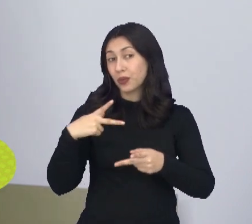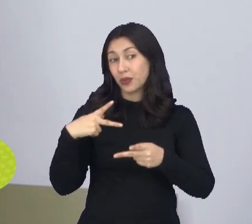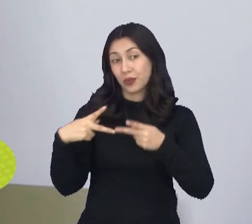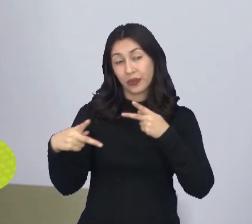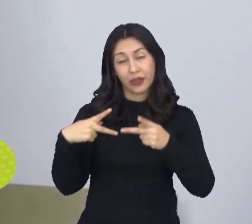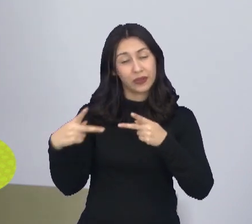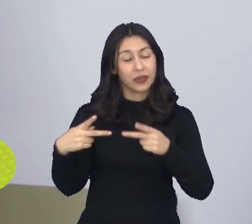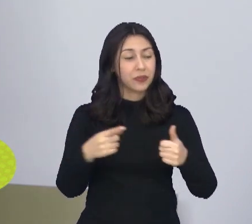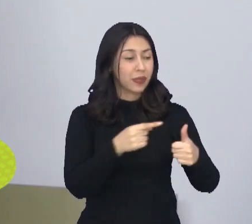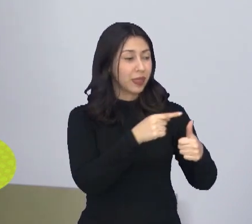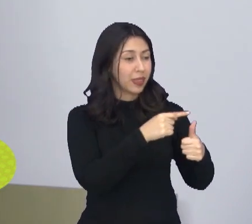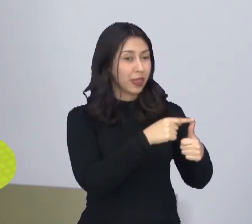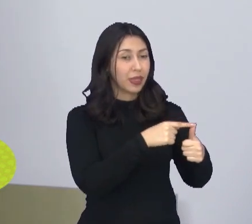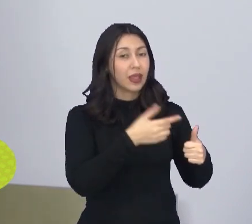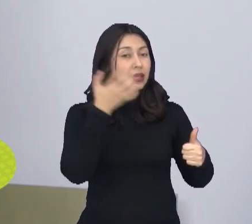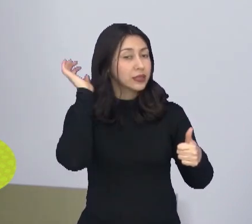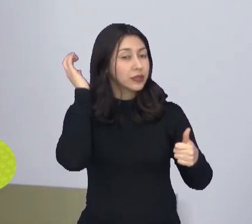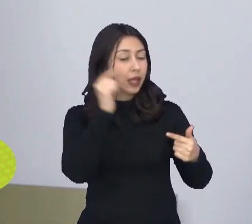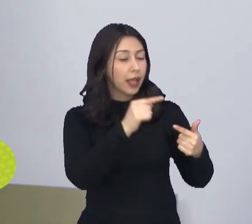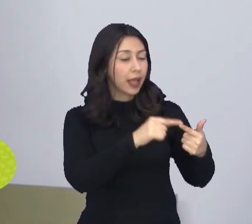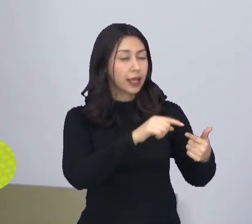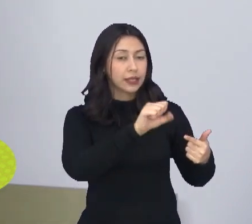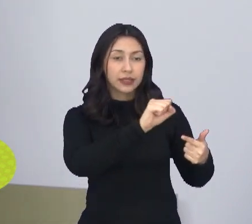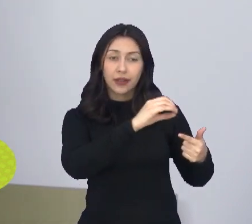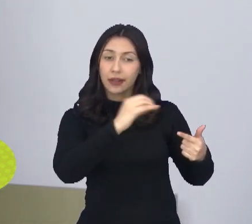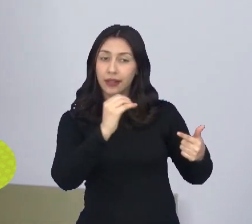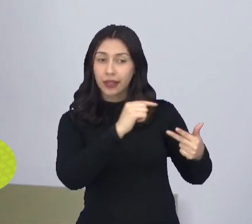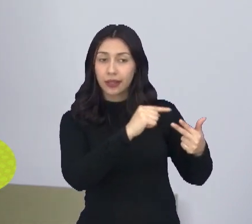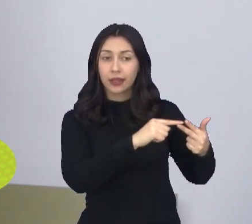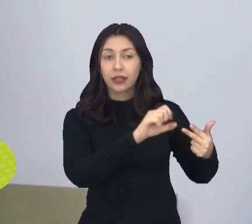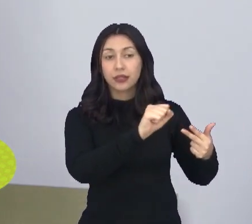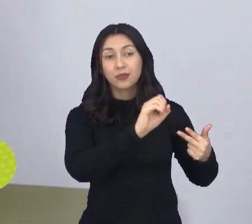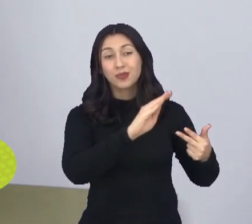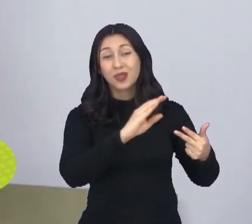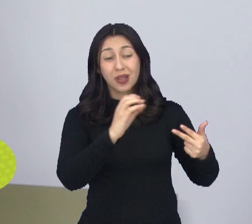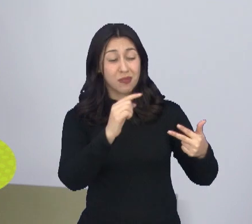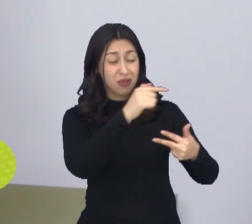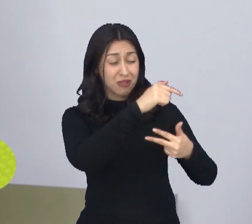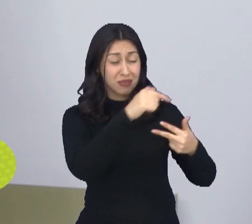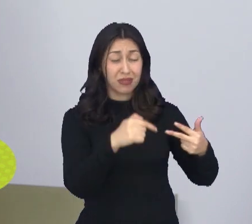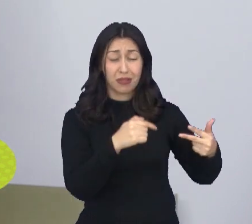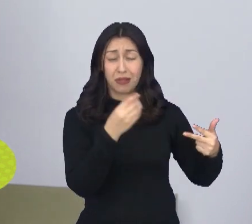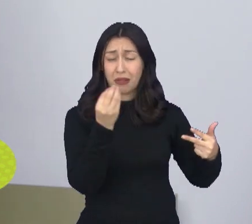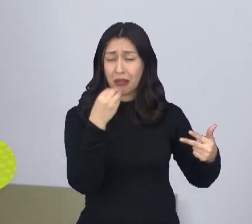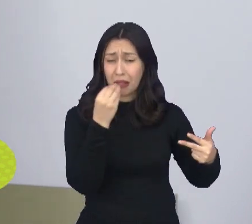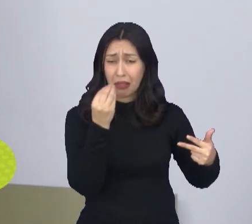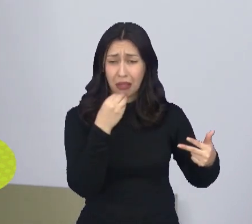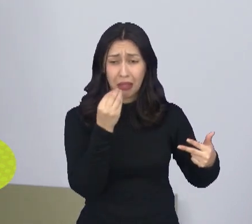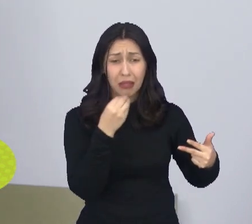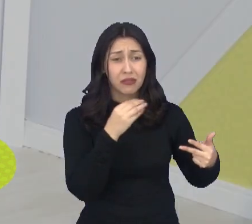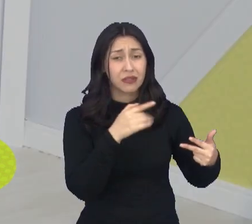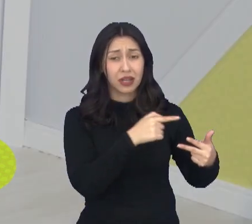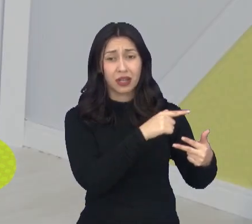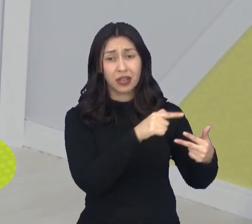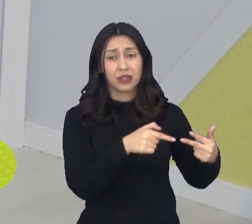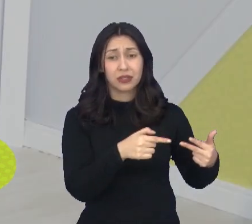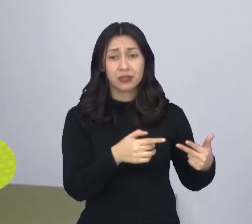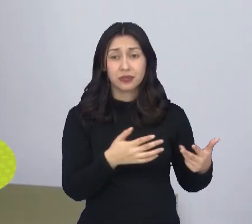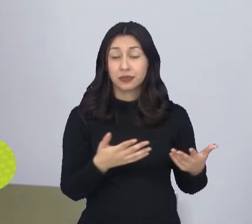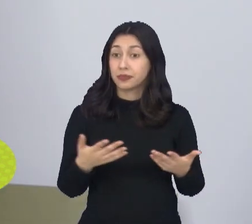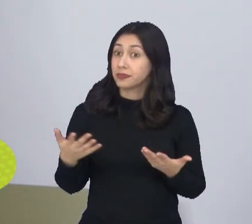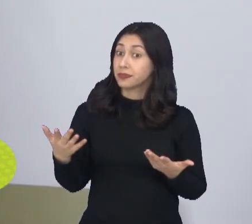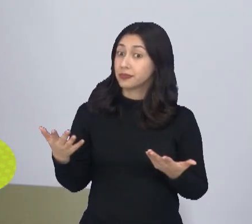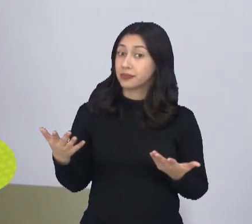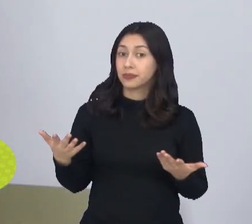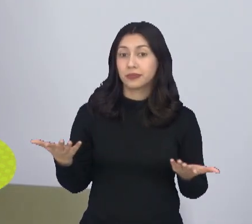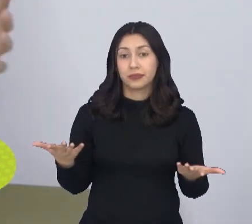Santo André, São Caetano e São Bernardo, se juntar um não dá um milagre. E esse time do São Bernardo gato que veio... Morto. Porra, esse aí não tá nem morto,